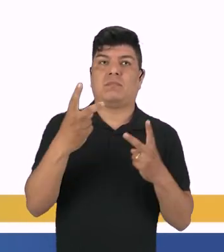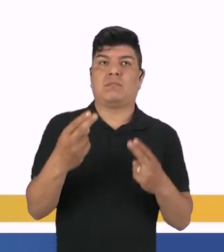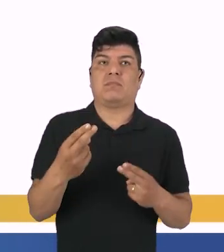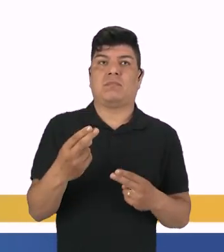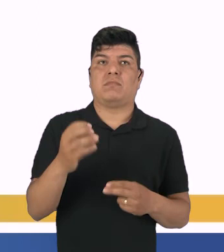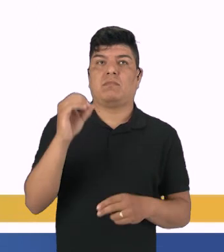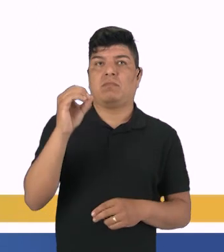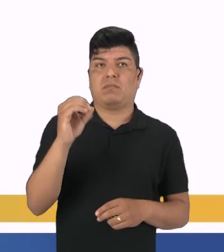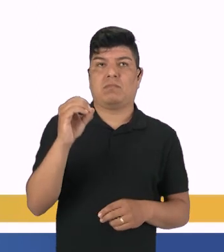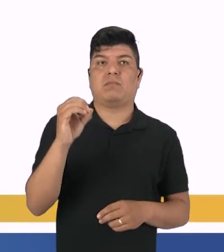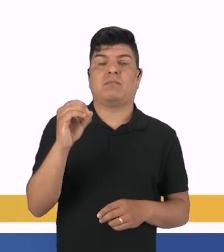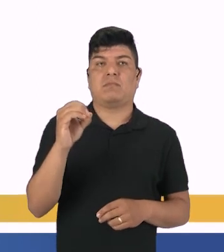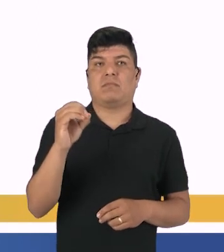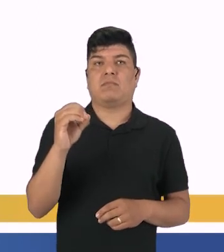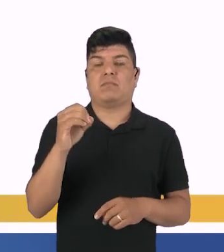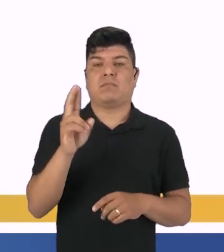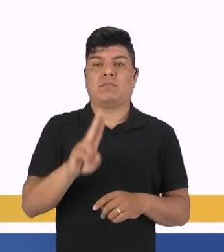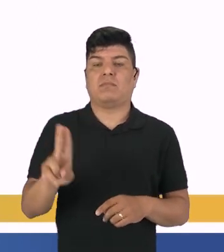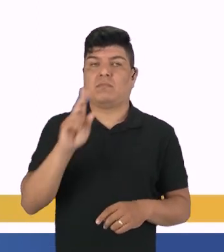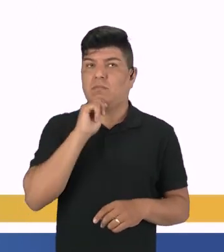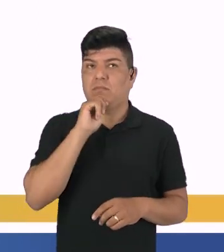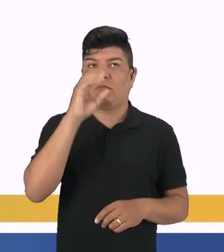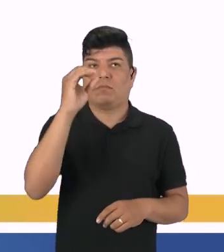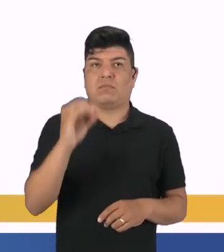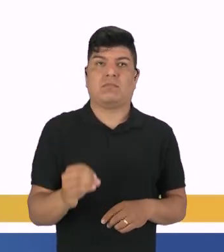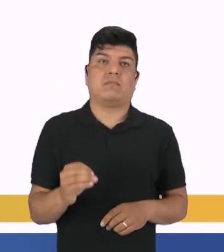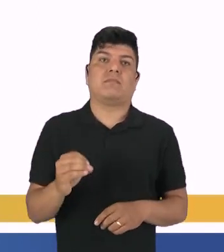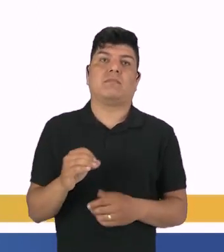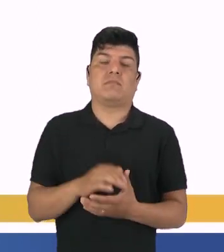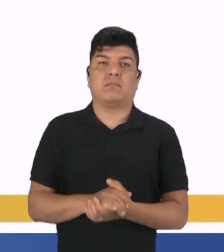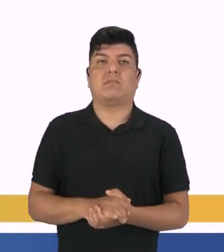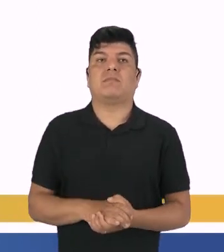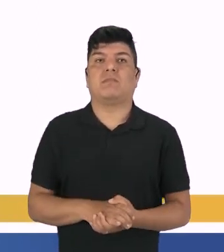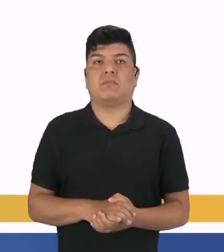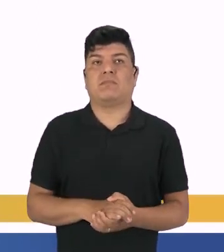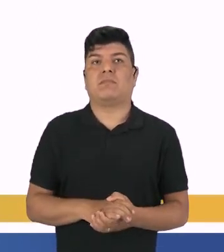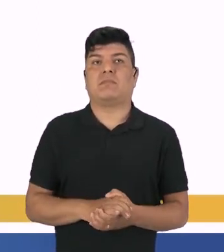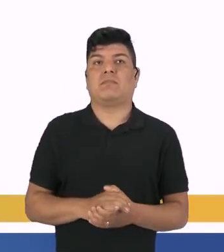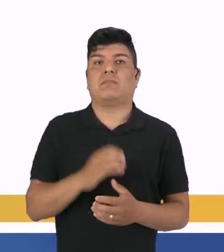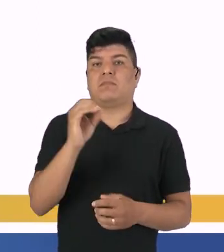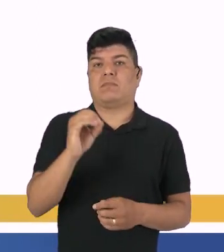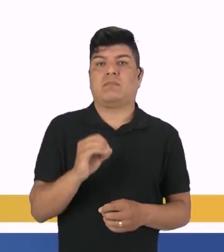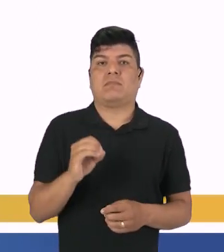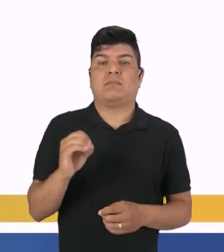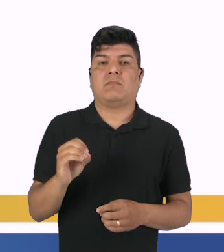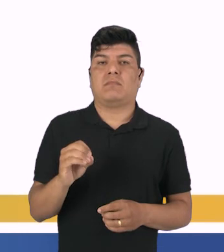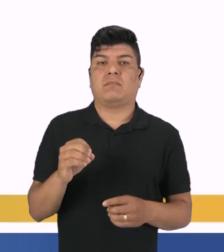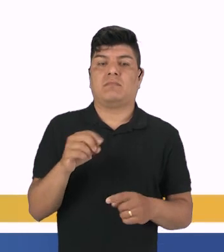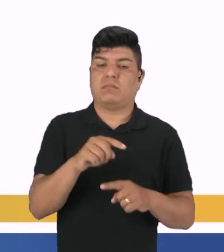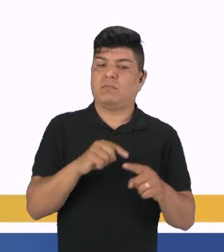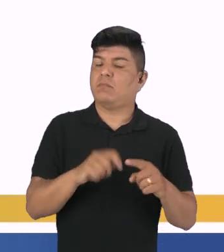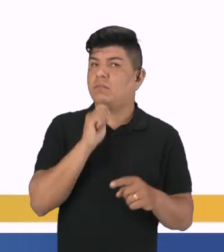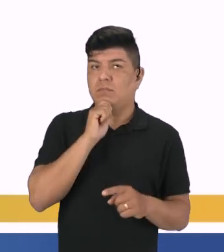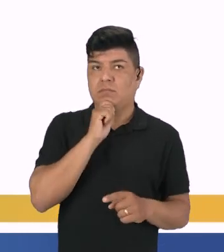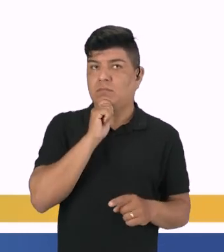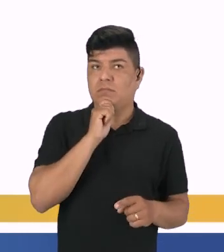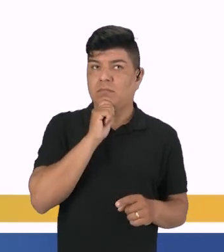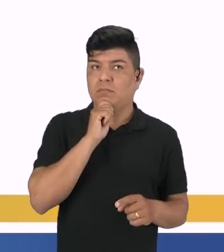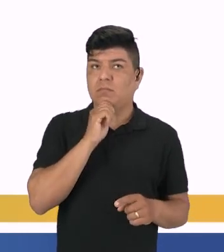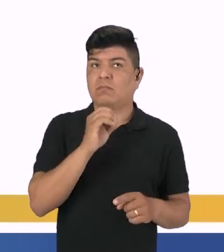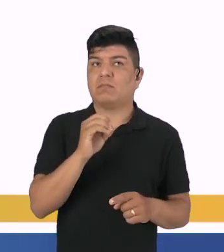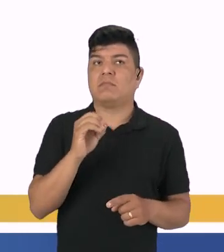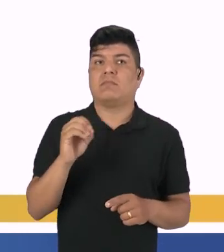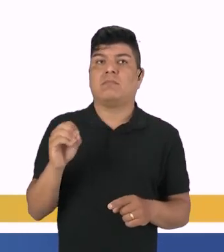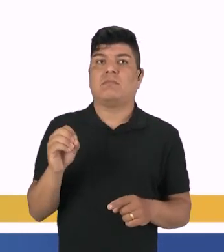Tem ainda um número lá que não foi usado na divisão, o 0. Eu vou descer ele. Então, quando eu desci o 0, ficou 0, 0. Ele já não divide, né?